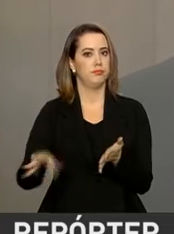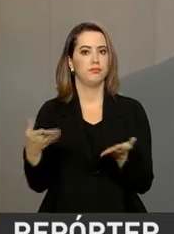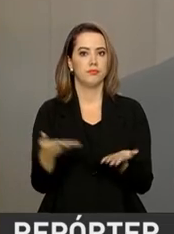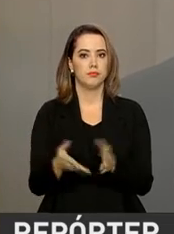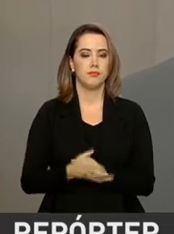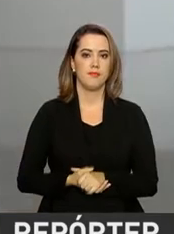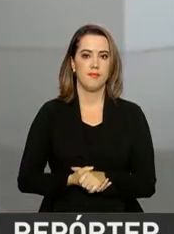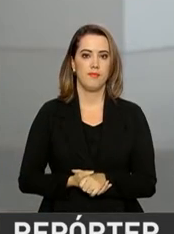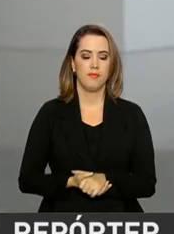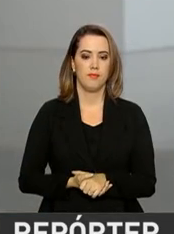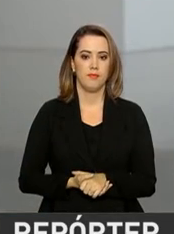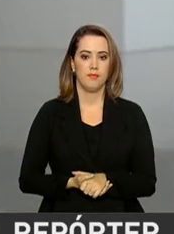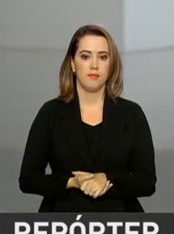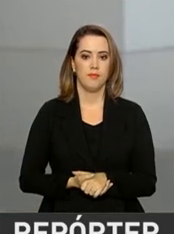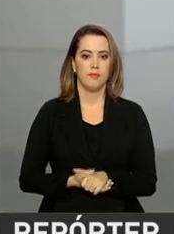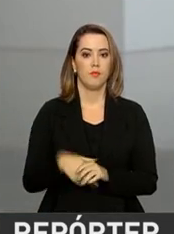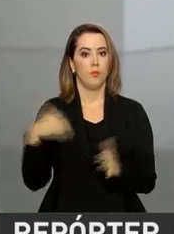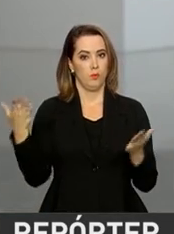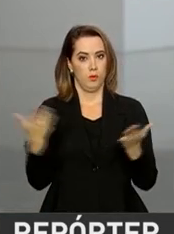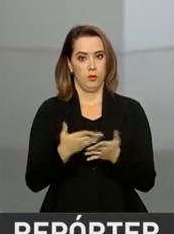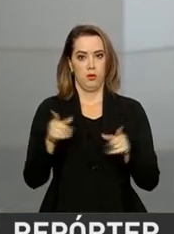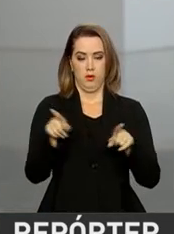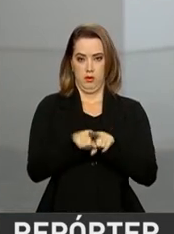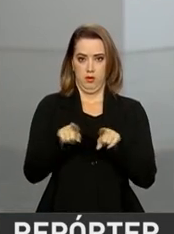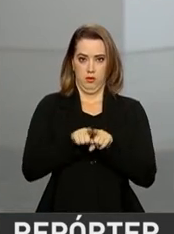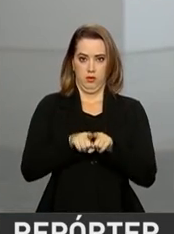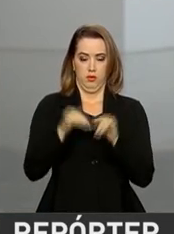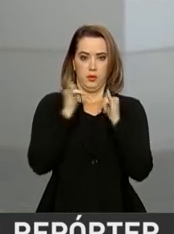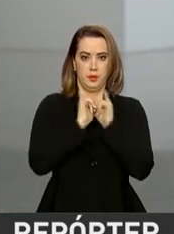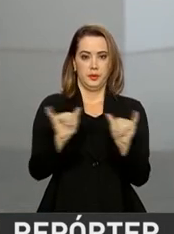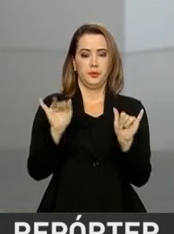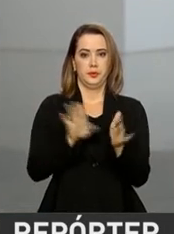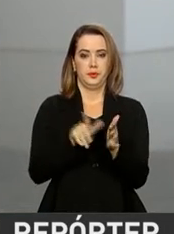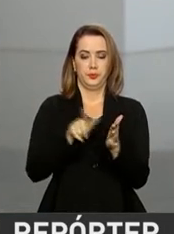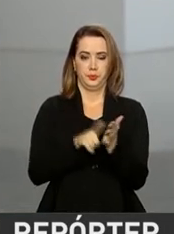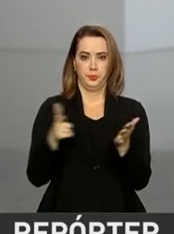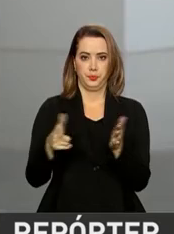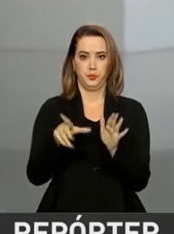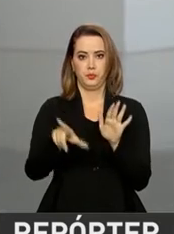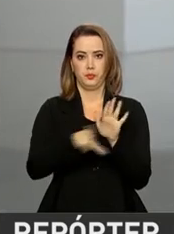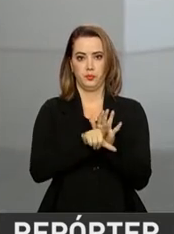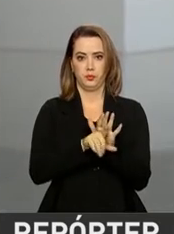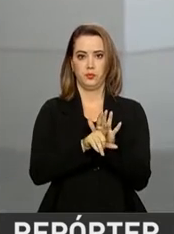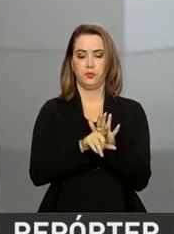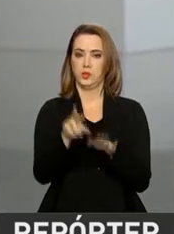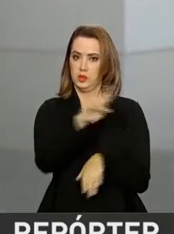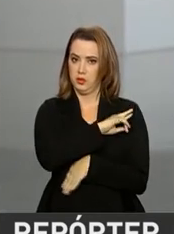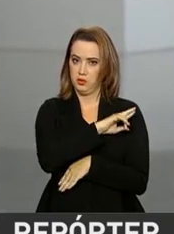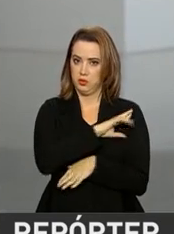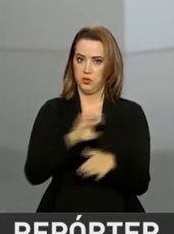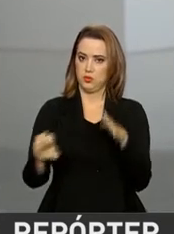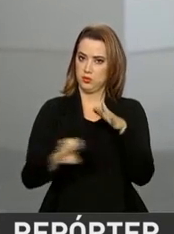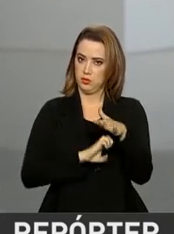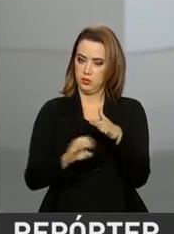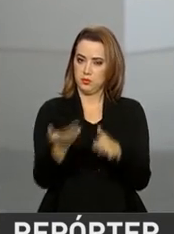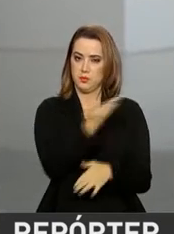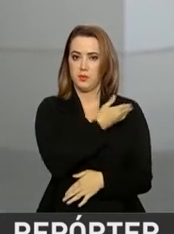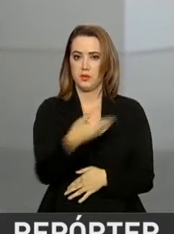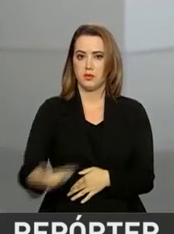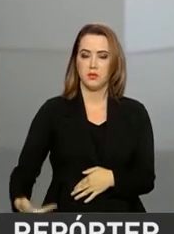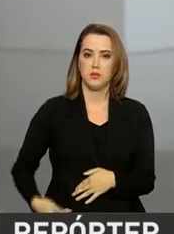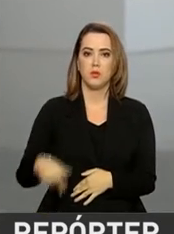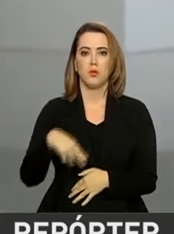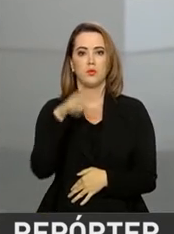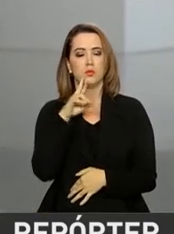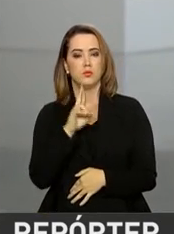instituições e hoje também foi publicada a lei de responsabilidade das empresas estatais que estabelece regras para a nomeação